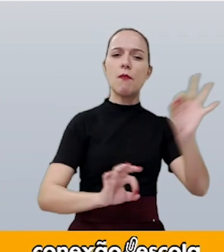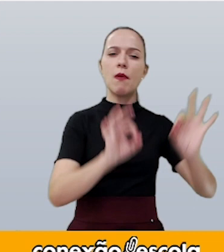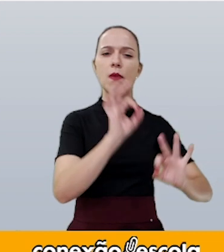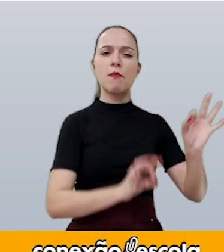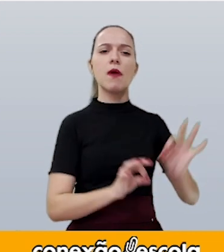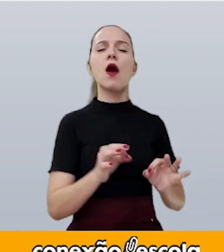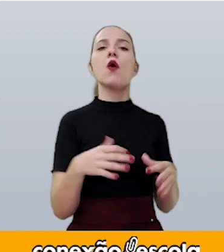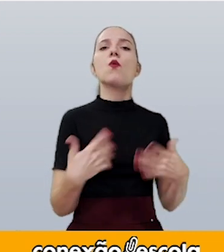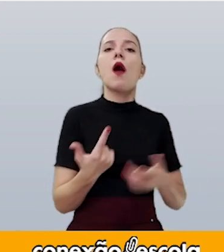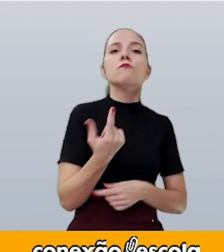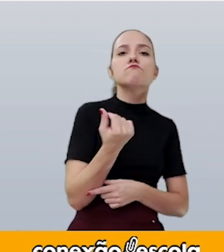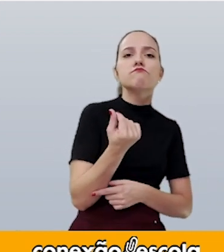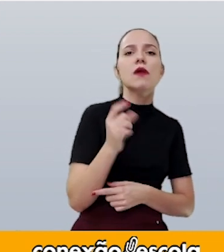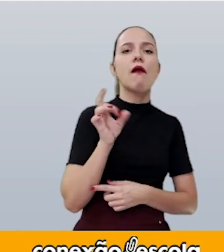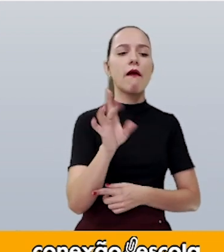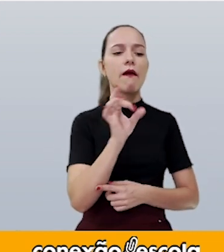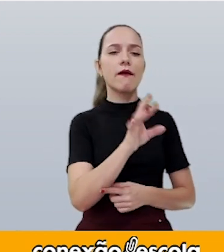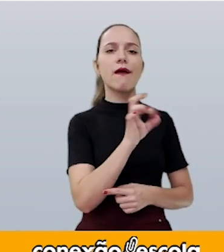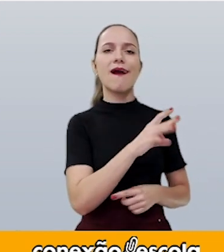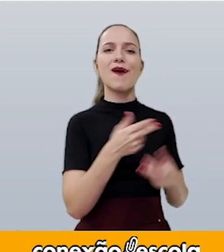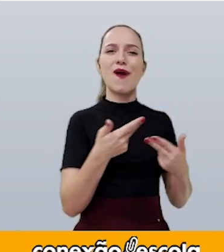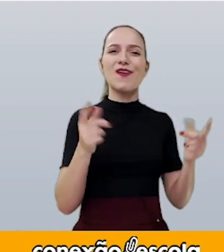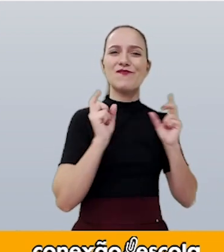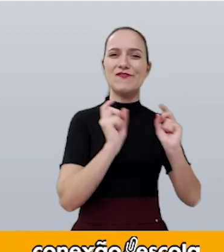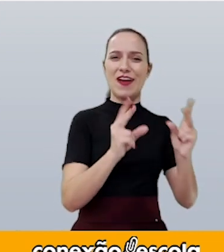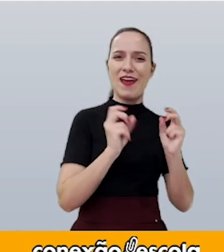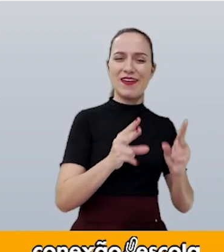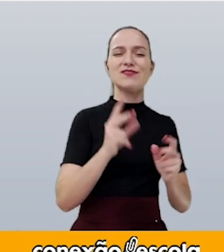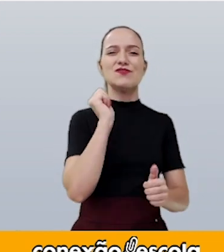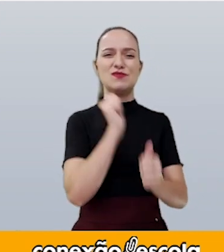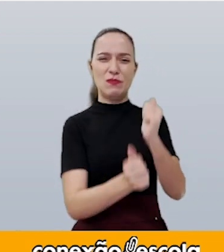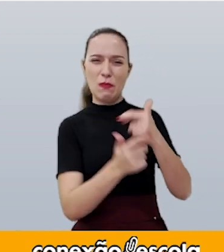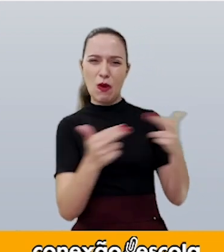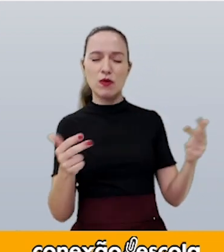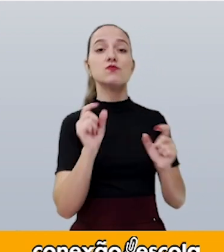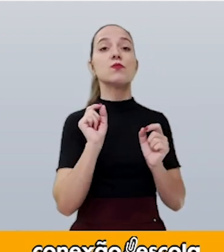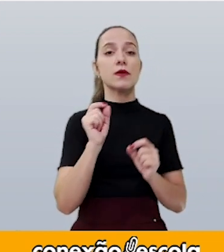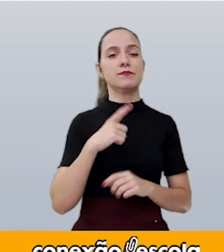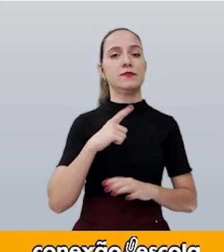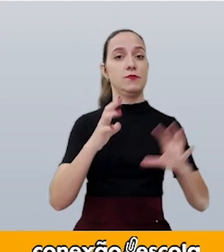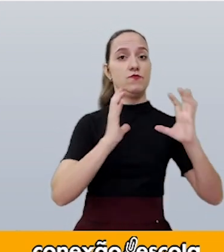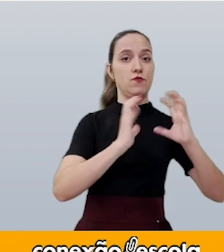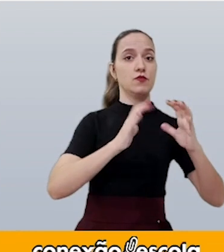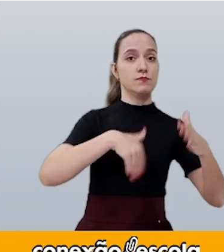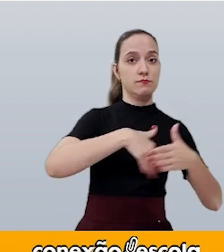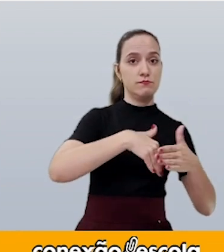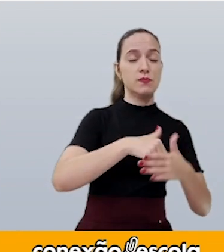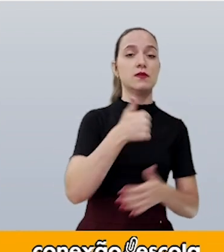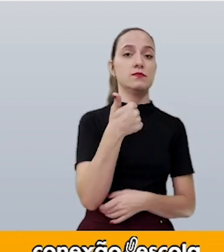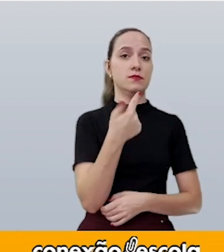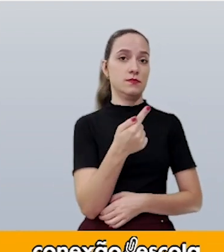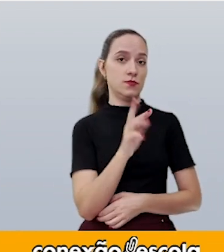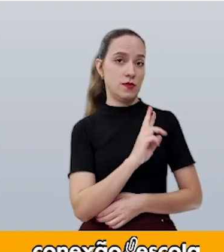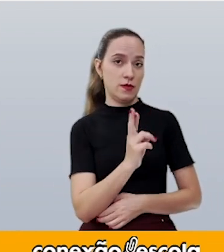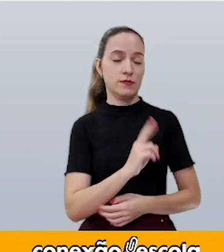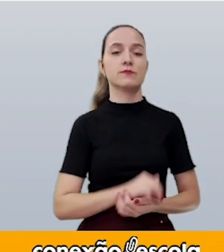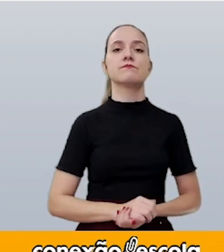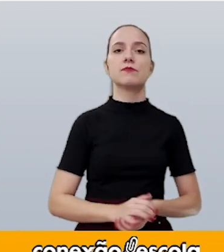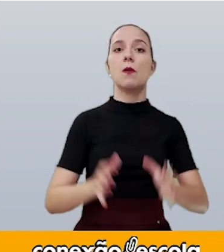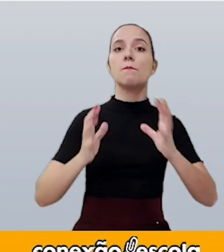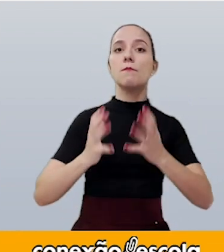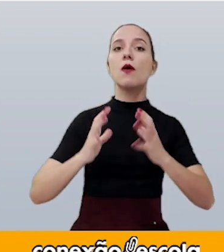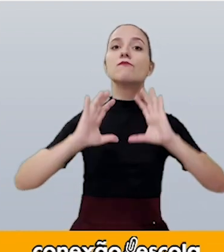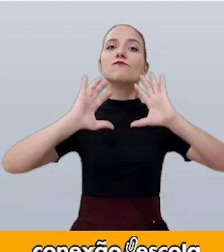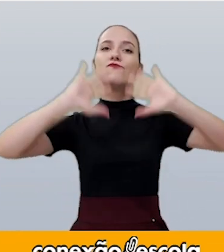os preços dos seus produtos esportivos sendo bola de futebol R$ 17,00, bola